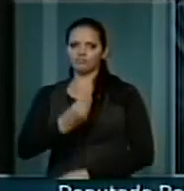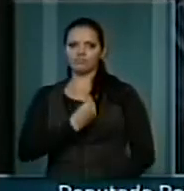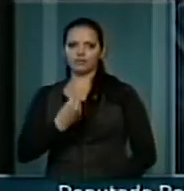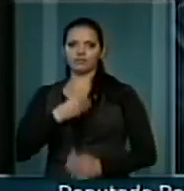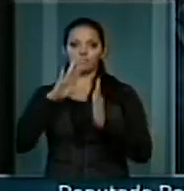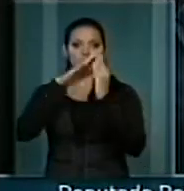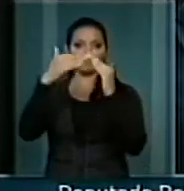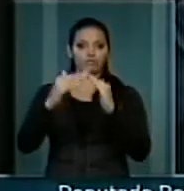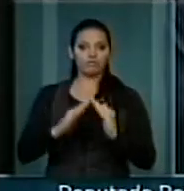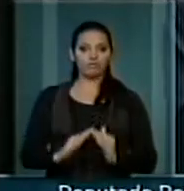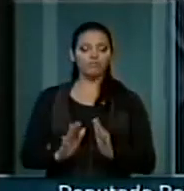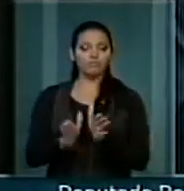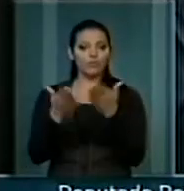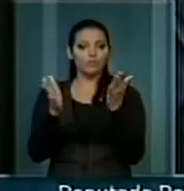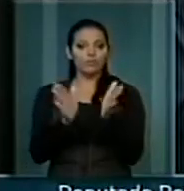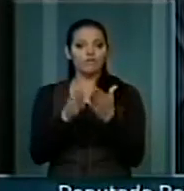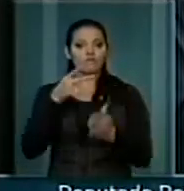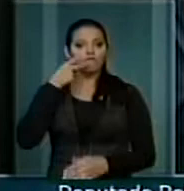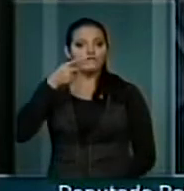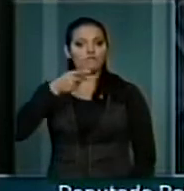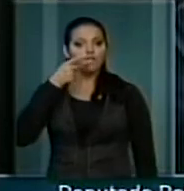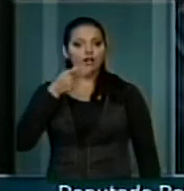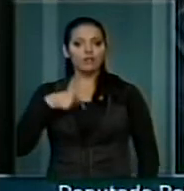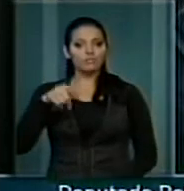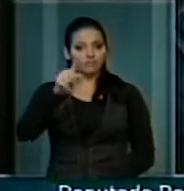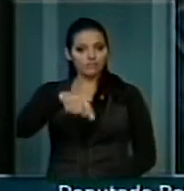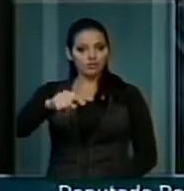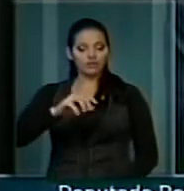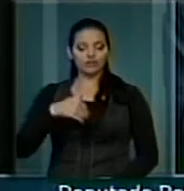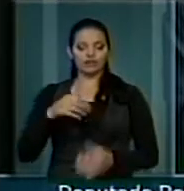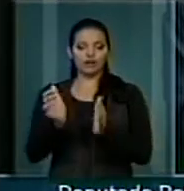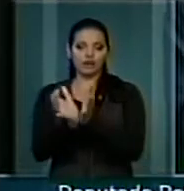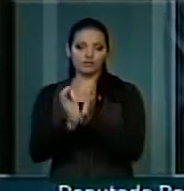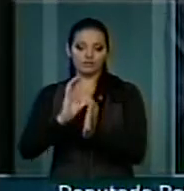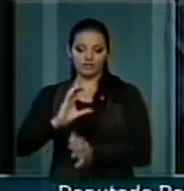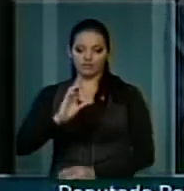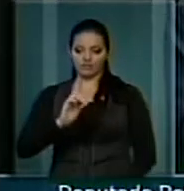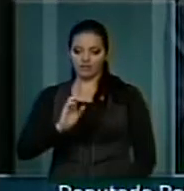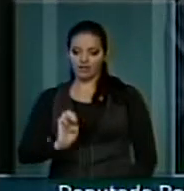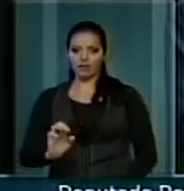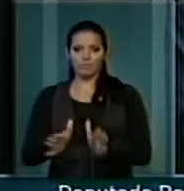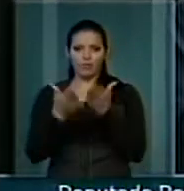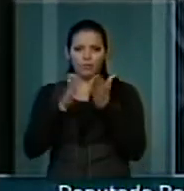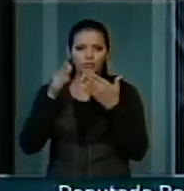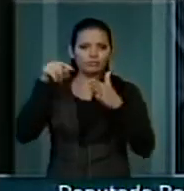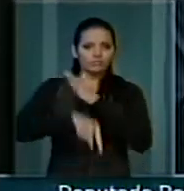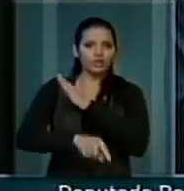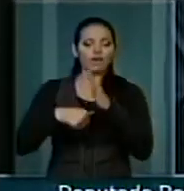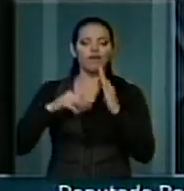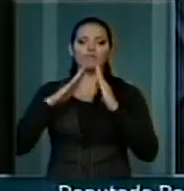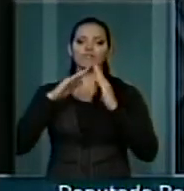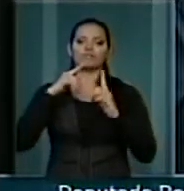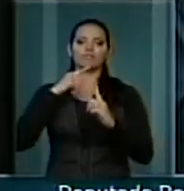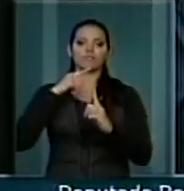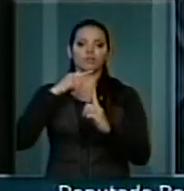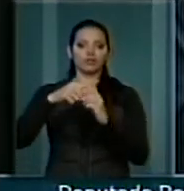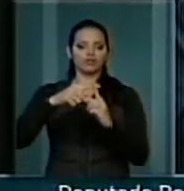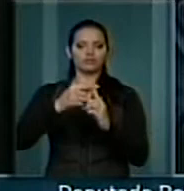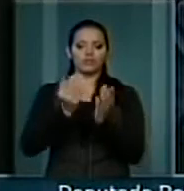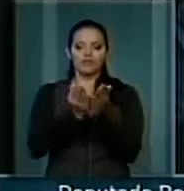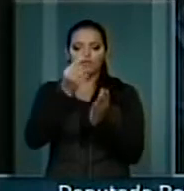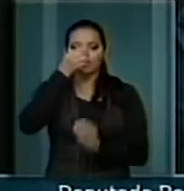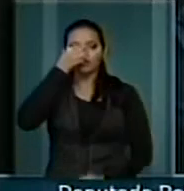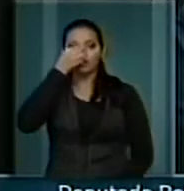na periferia do Brasil e fala, sobretudo para as classes C, D e E, são as igrejas evangélicas e que, portanto,